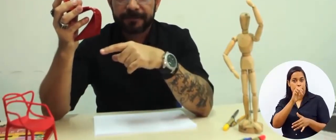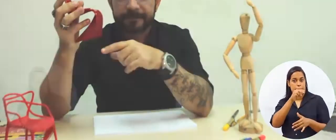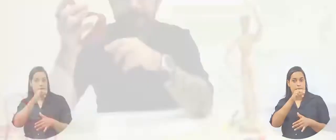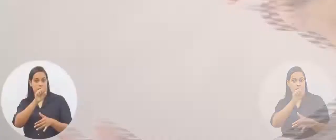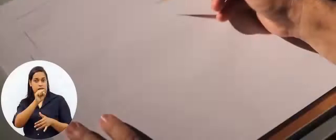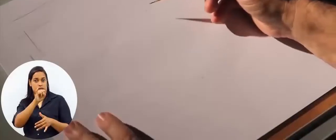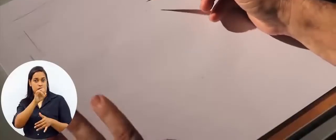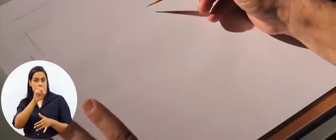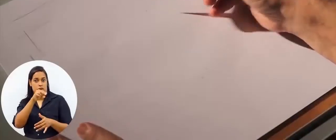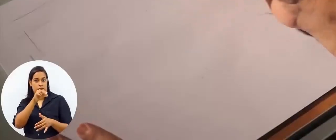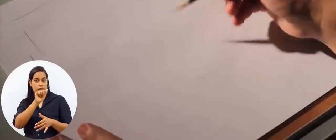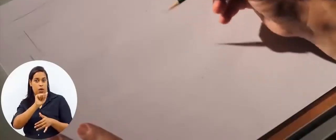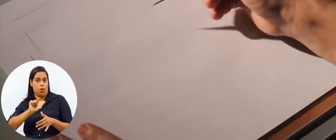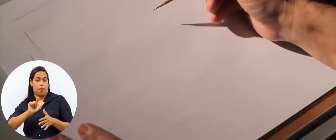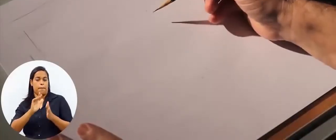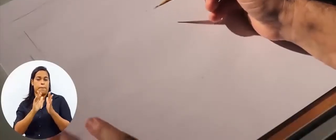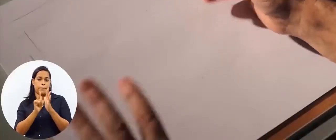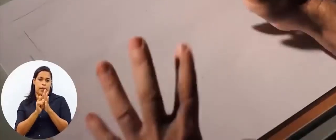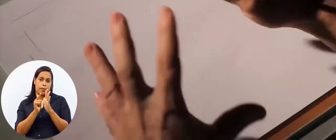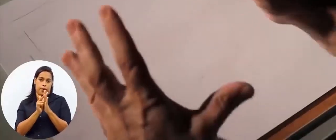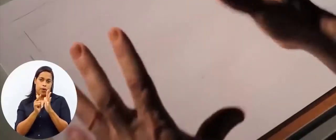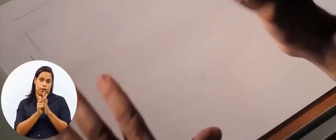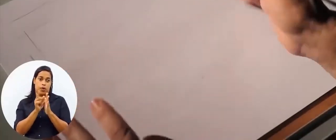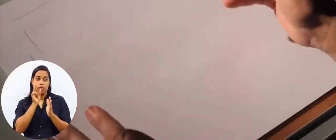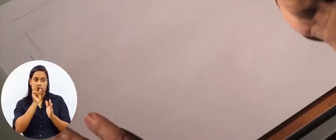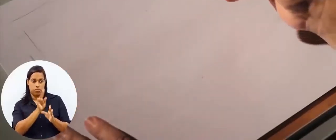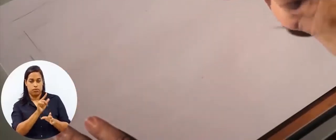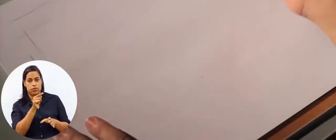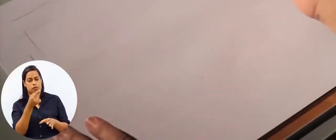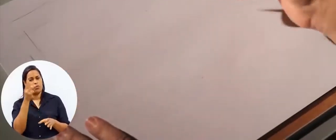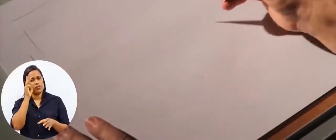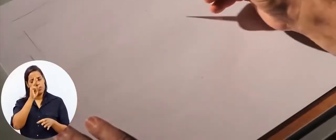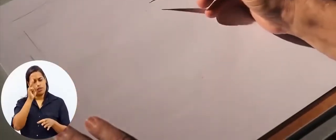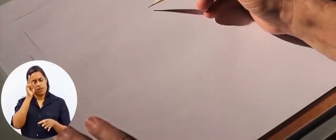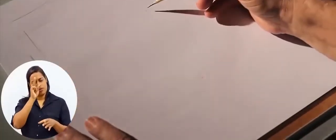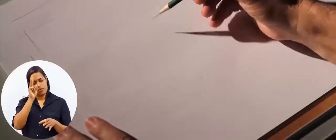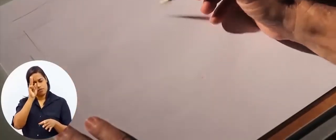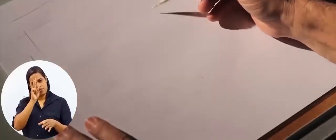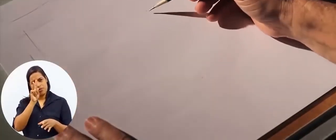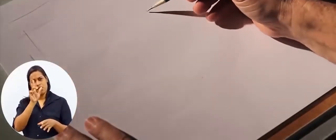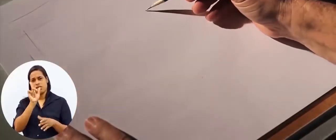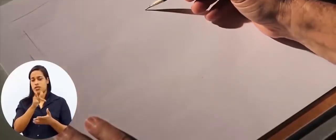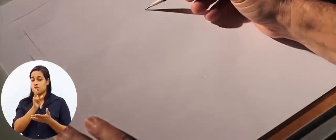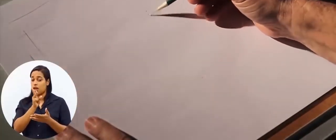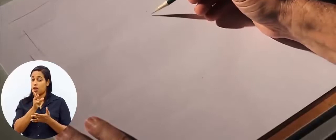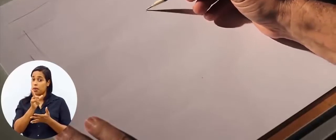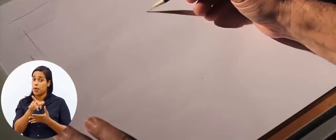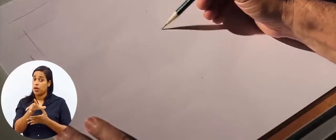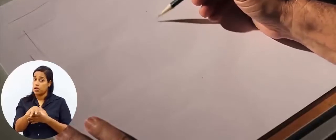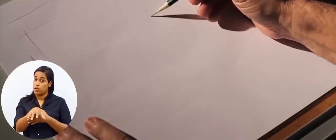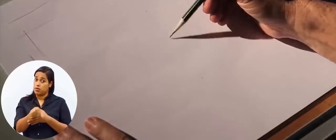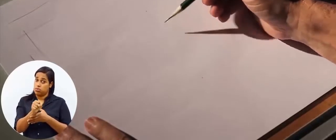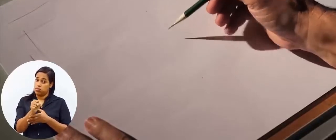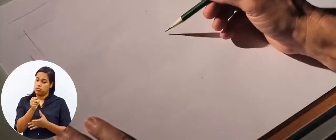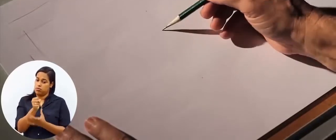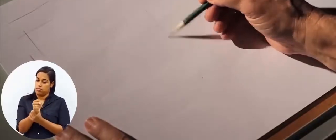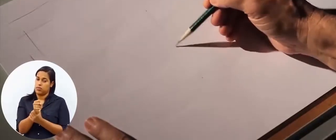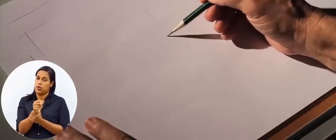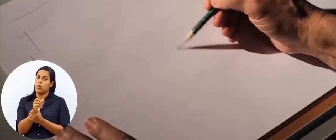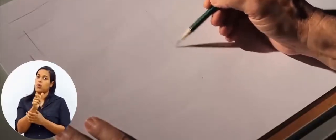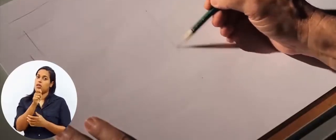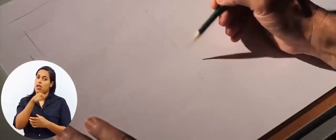vídeo? Bem, vamos lembrar, assegurar o lápis de maneira correta e